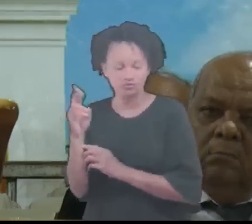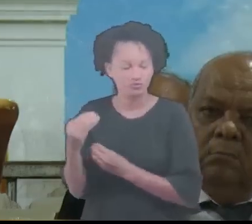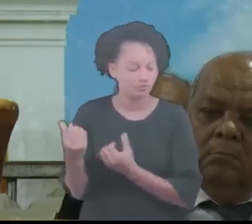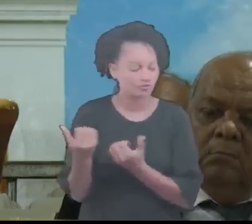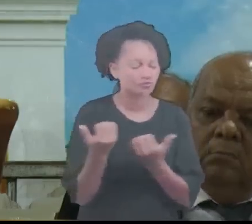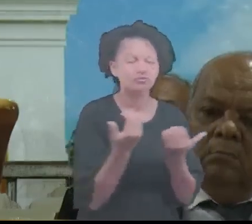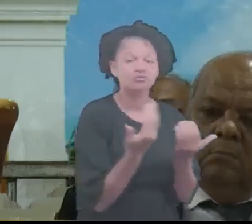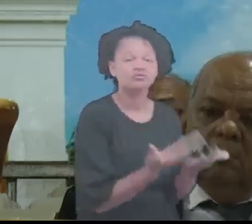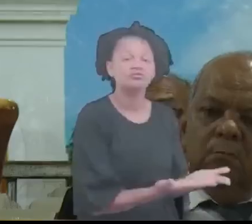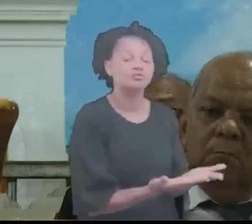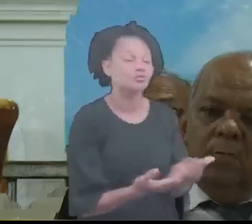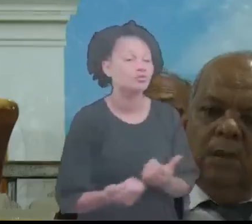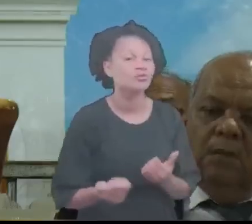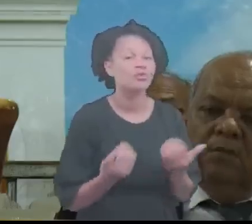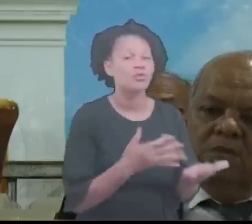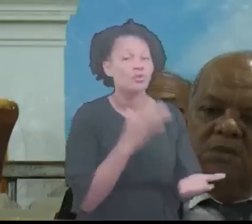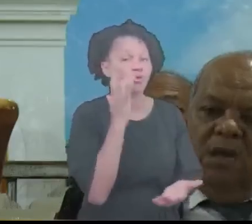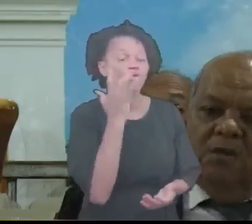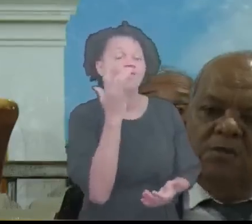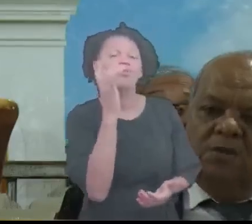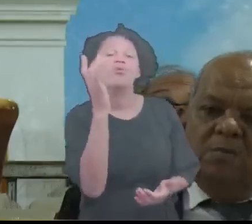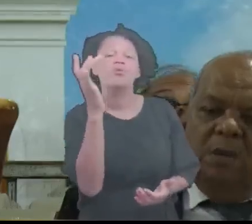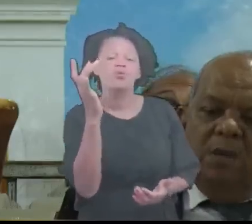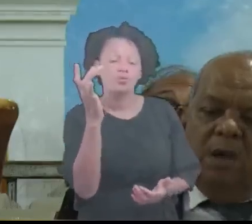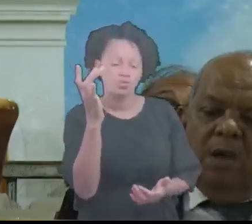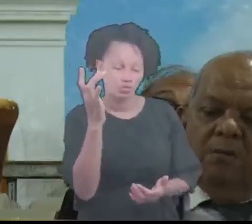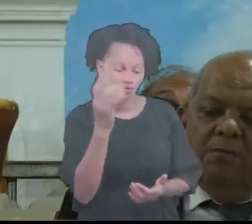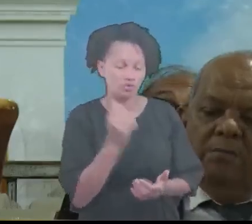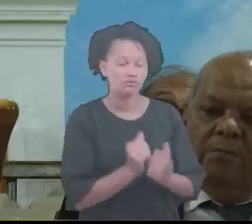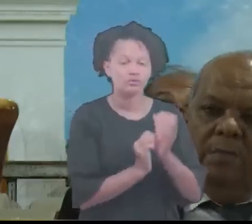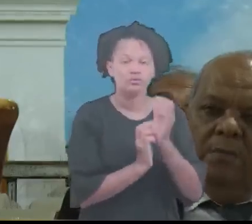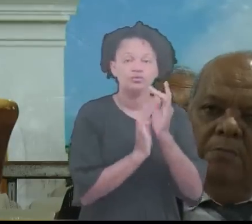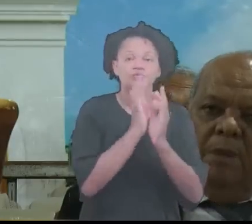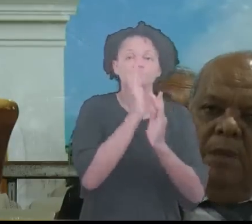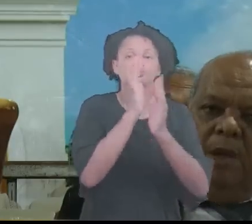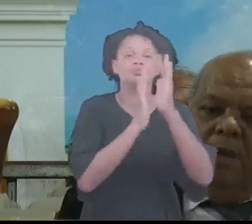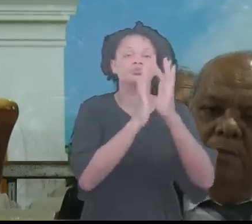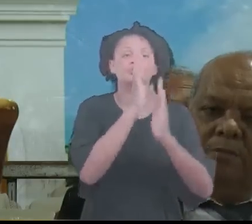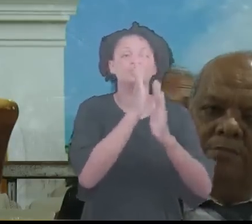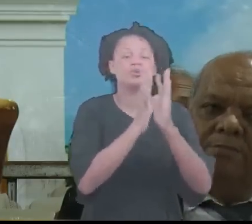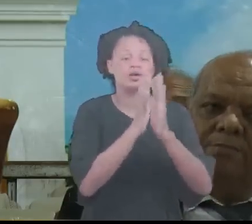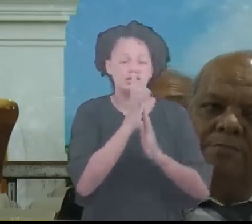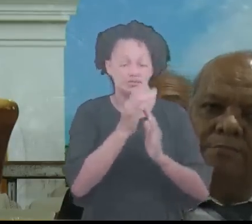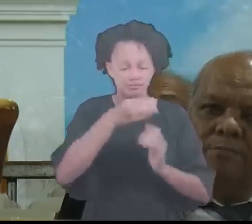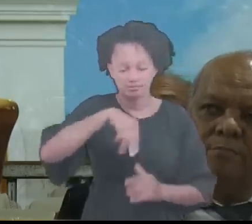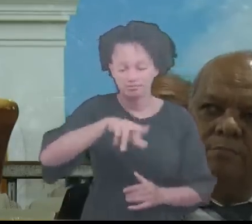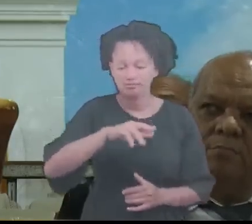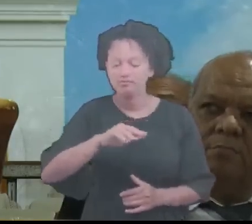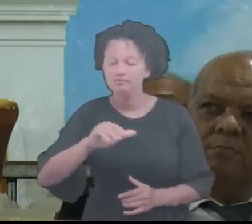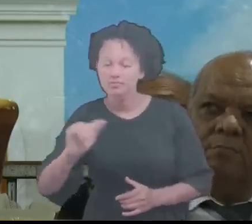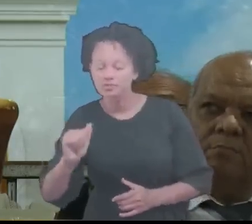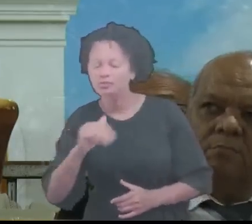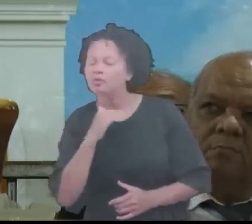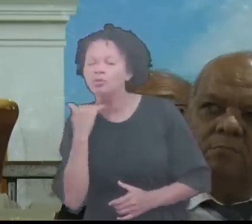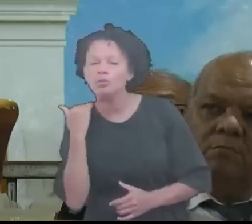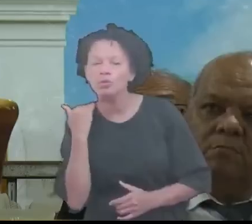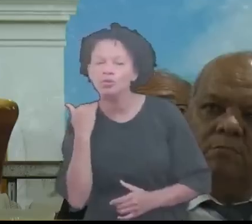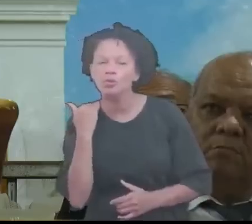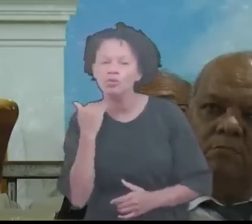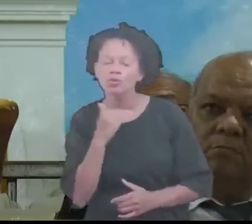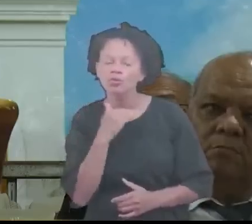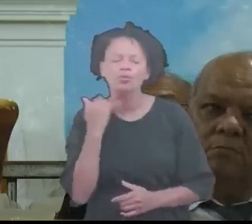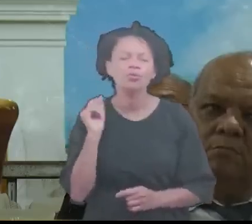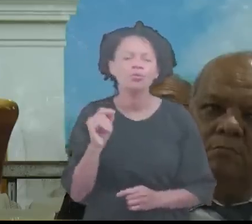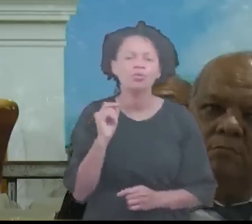que foi que os magos levaram? Ouro, incenso e o que mais, irmãos? Mirra. E quando ele morreu? O que foi